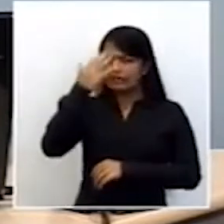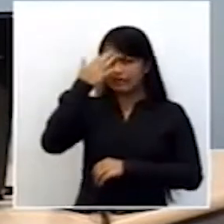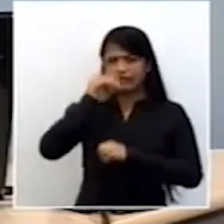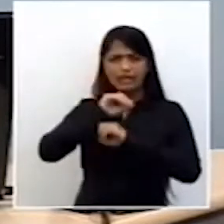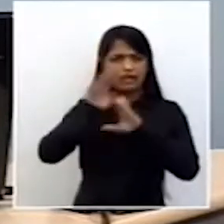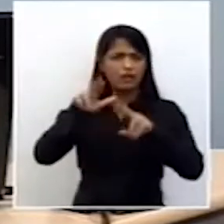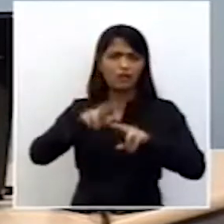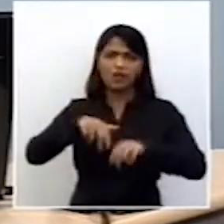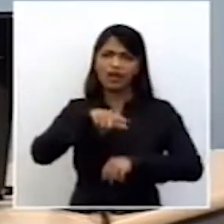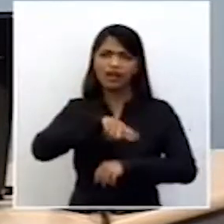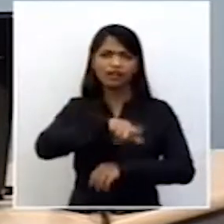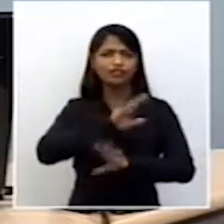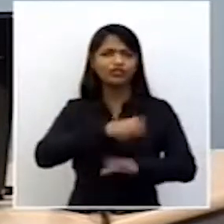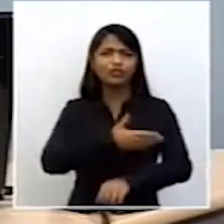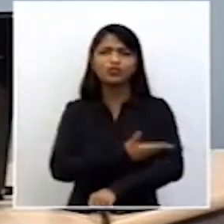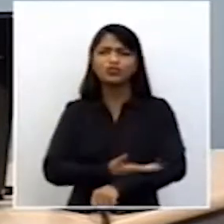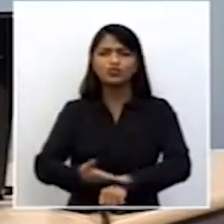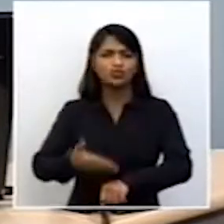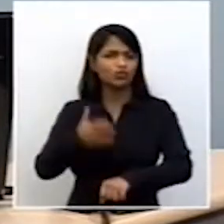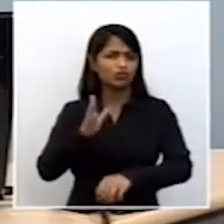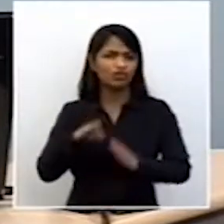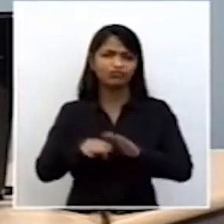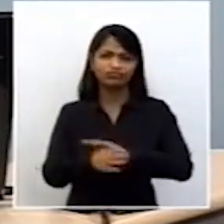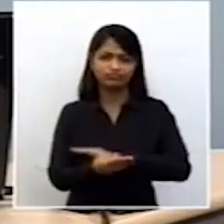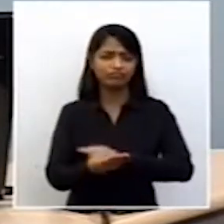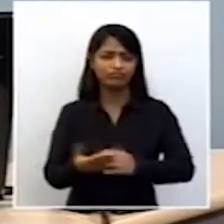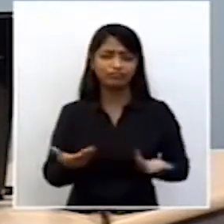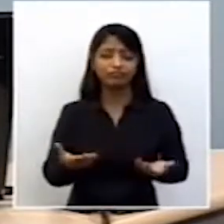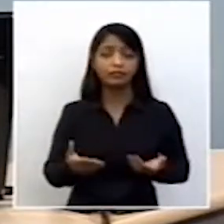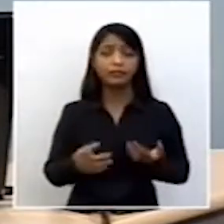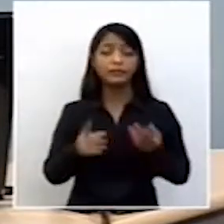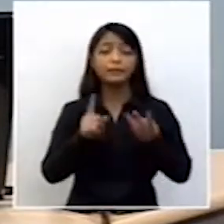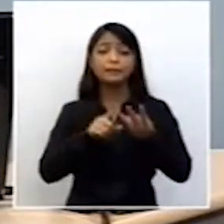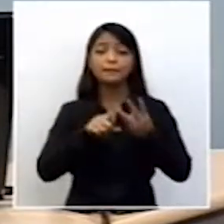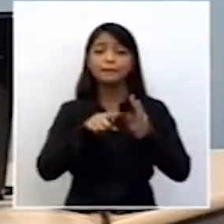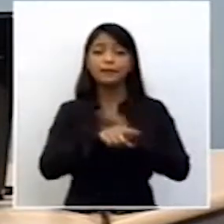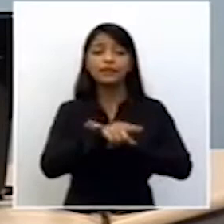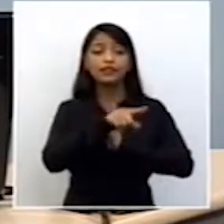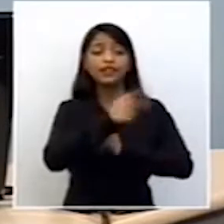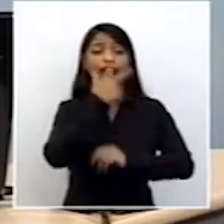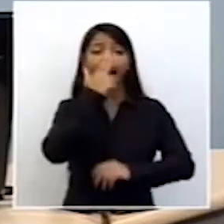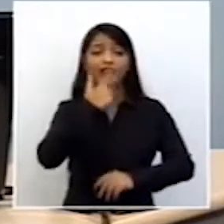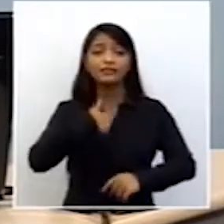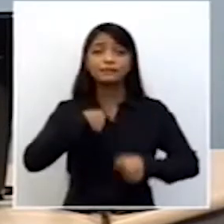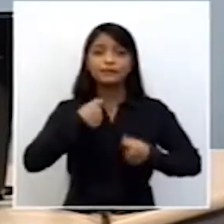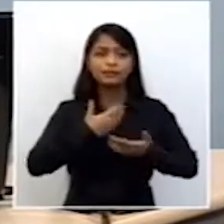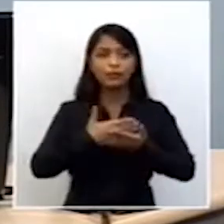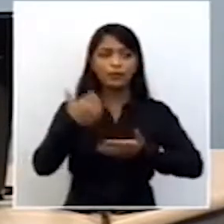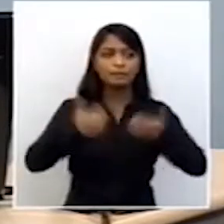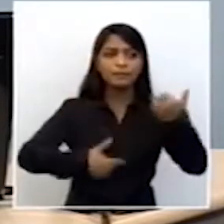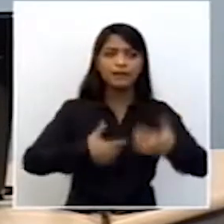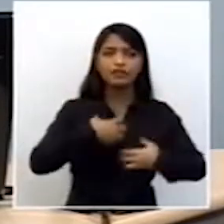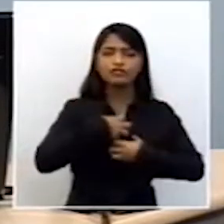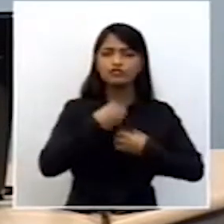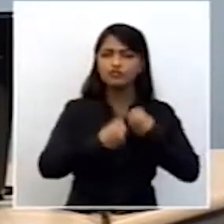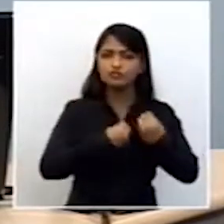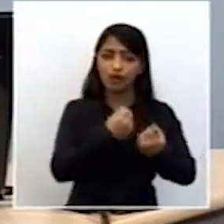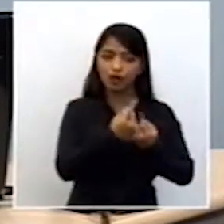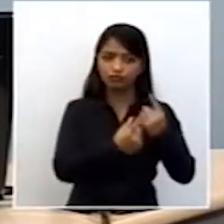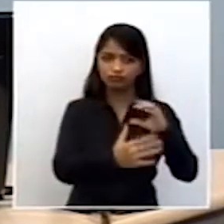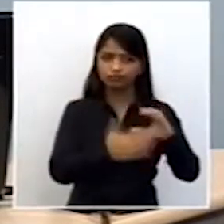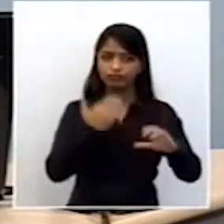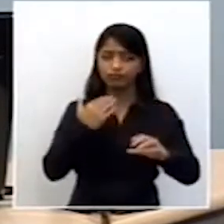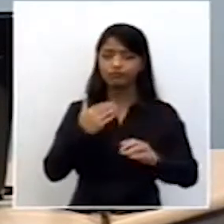comum, enfim. Como você esperava que eu cumprimentasse? Tendo em vista a resposta de alguns, teve uns